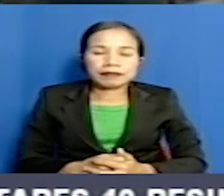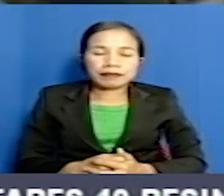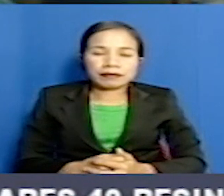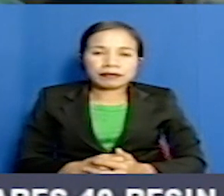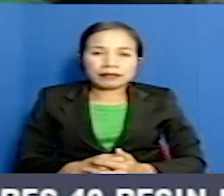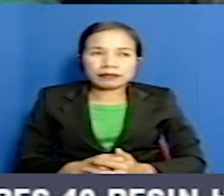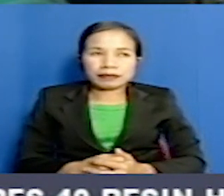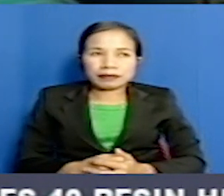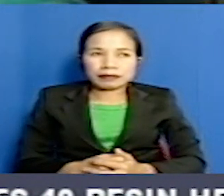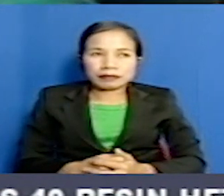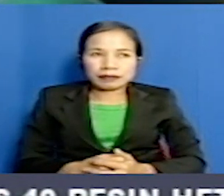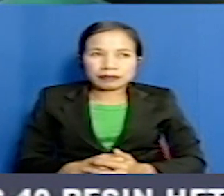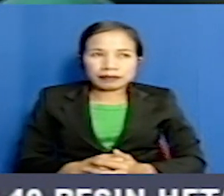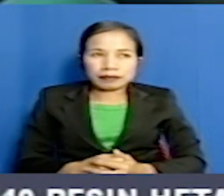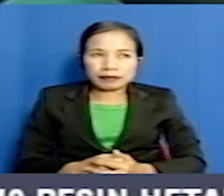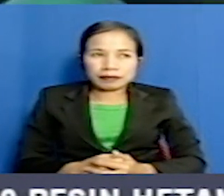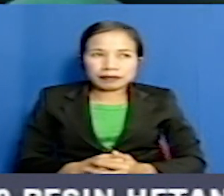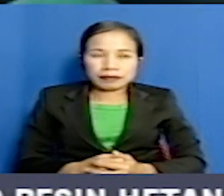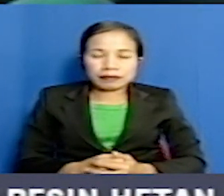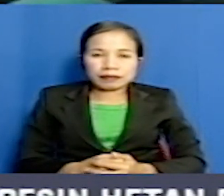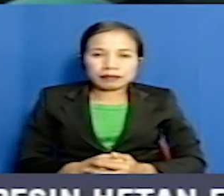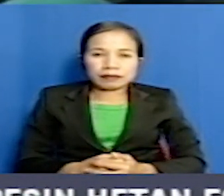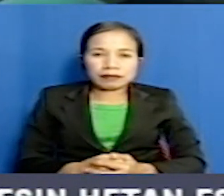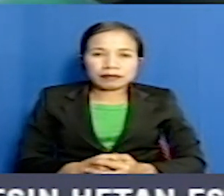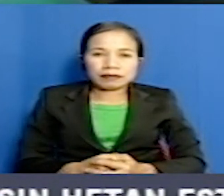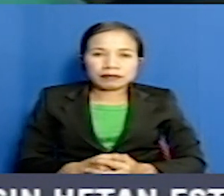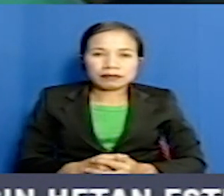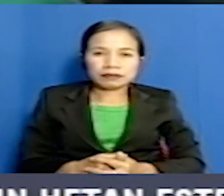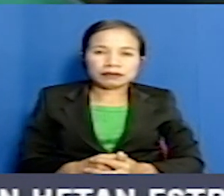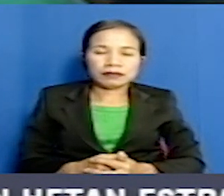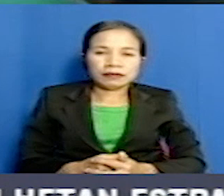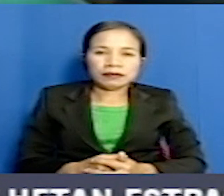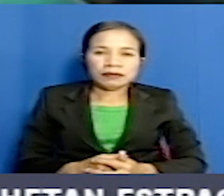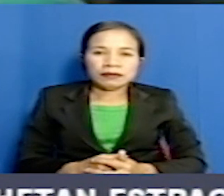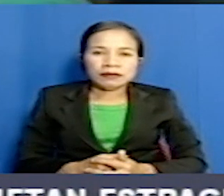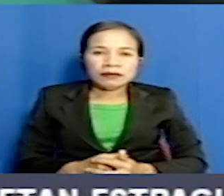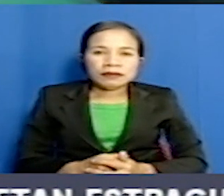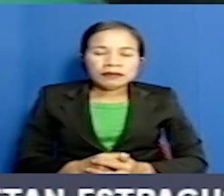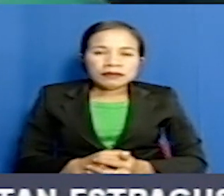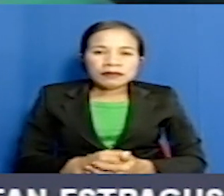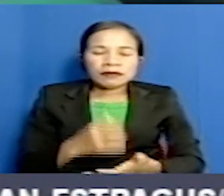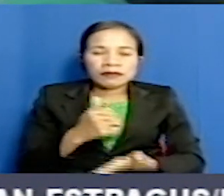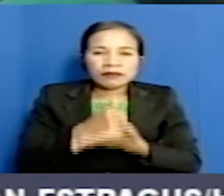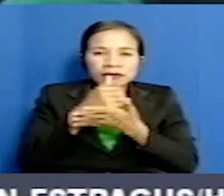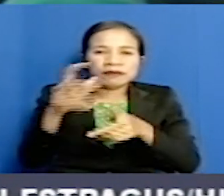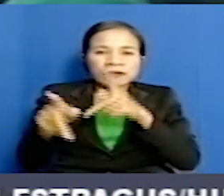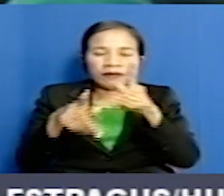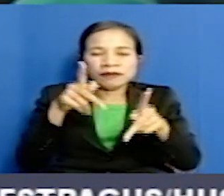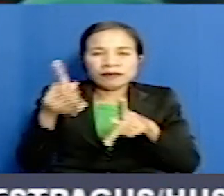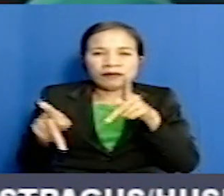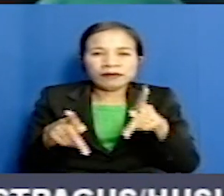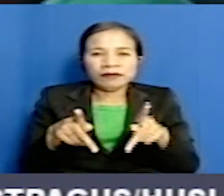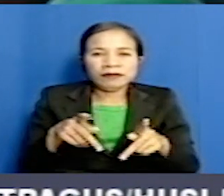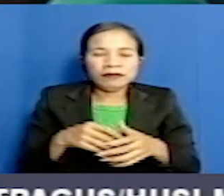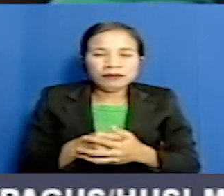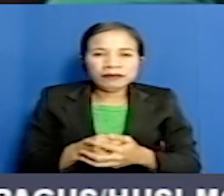Mas enfim, né, tinha determinação de Daniel, né, então a cultura para o serviço, contra em vez de tomar a tomate de farmácia e tal, assim, isso é